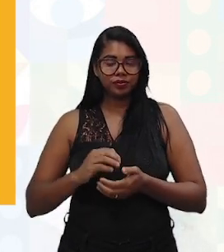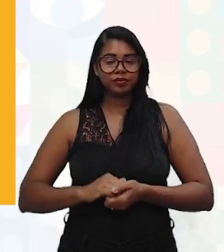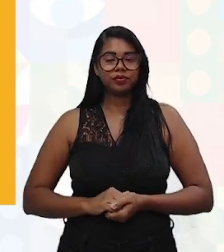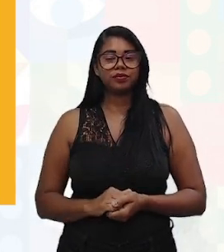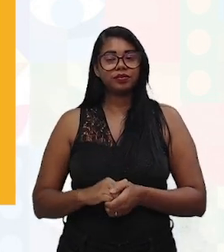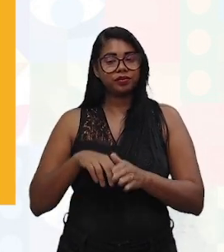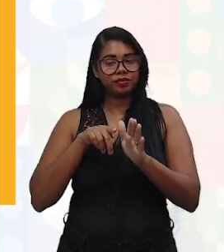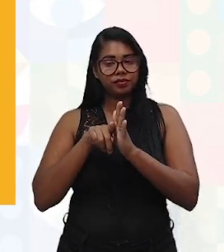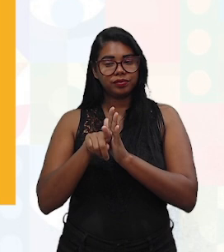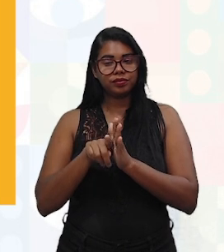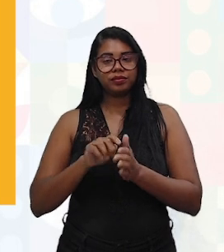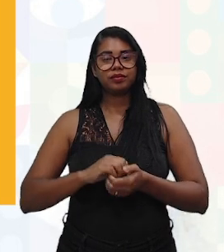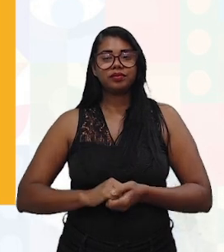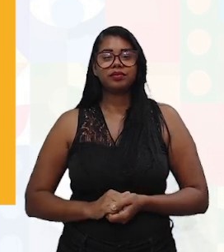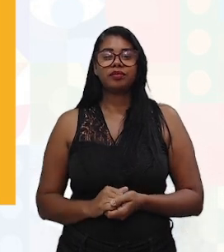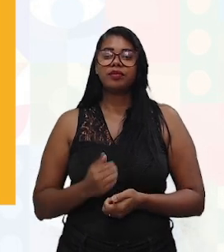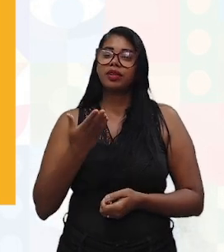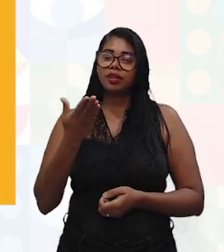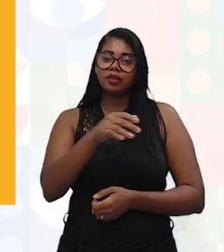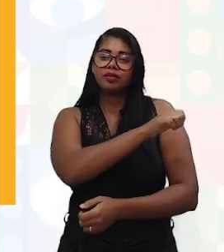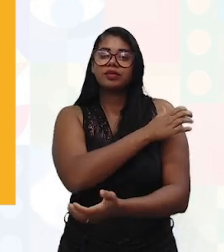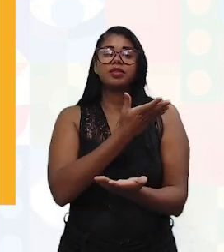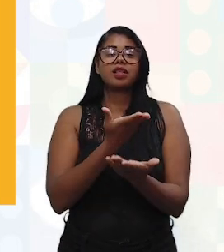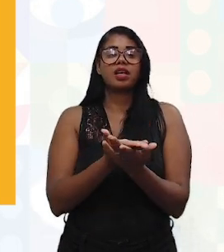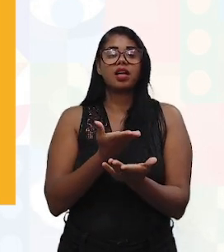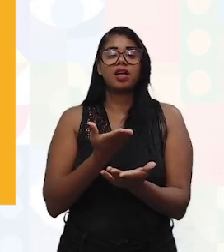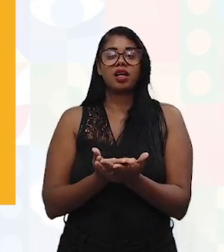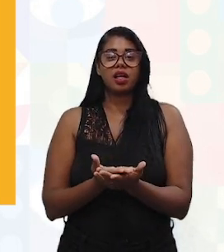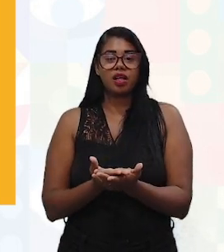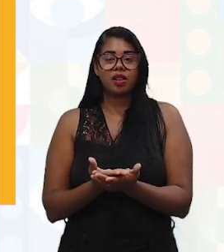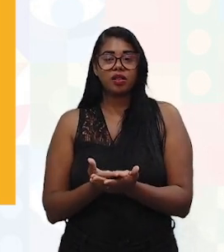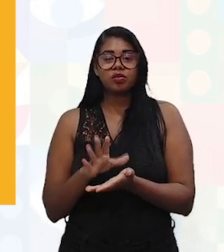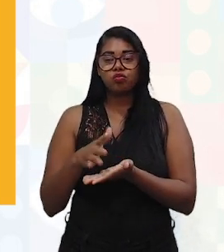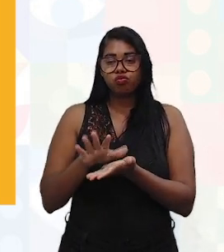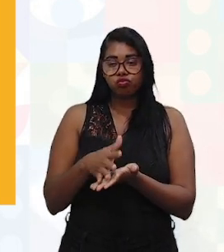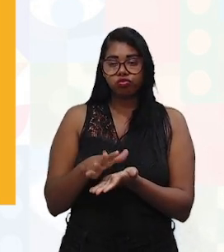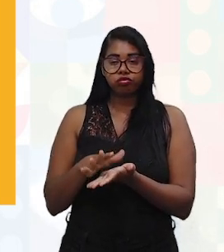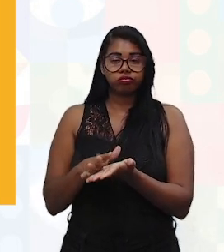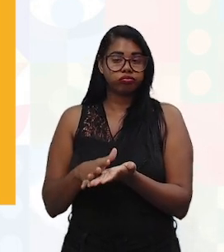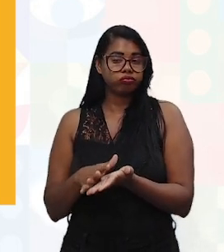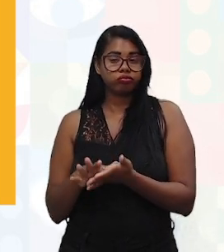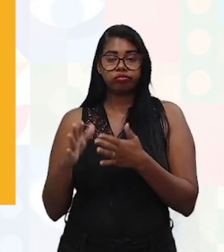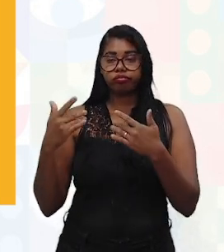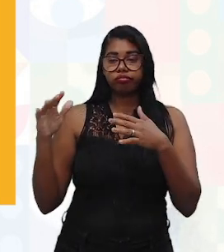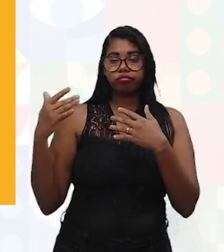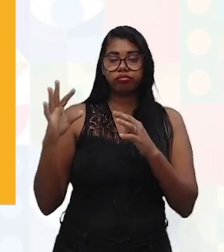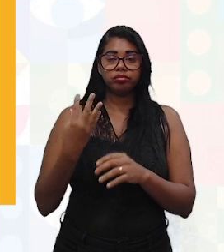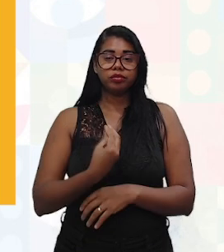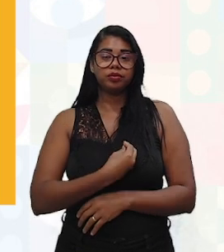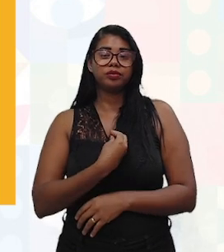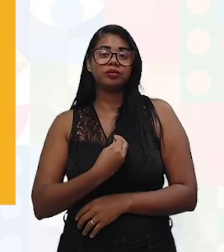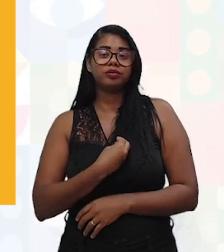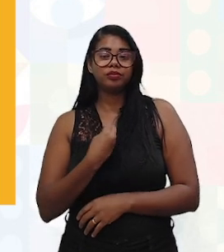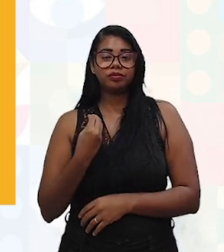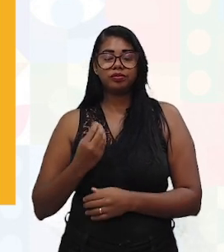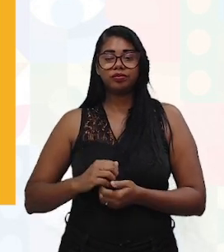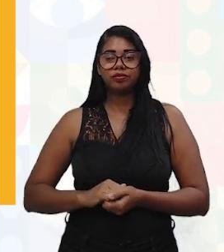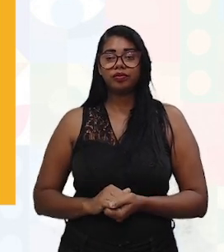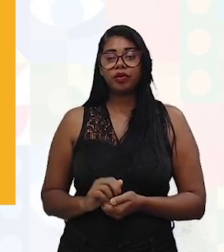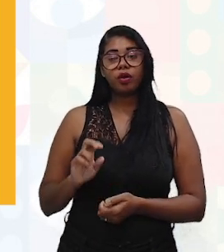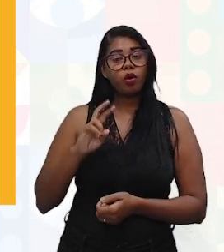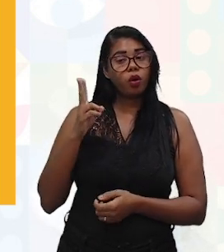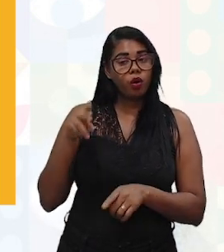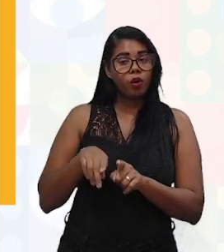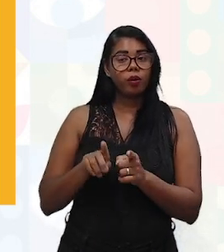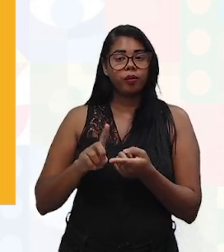seguinte pergunta. Você é do estilo Zeca Pagodinho, deixa a vida me levar, vida leva eu? Ou